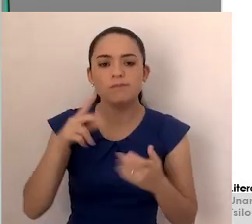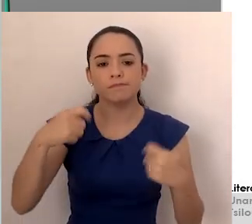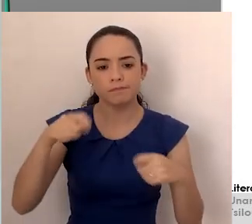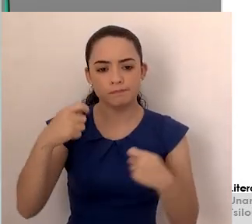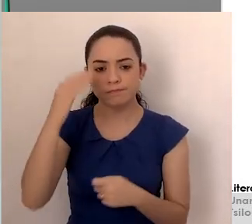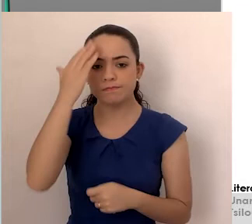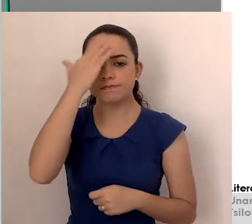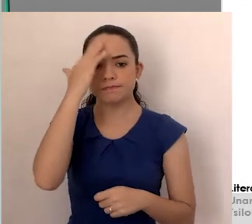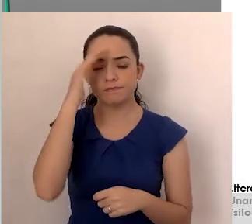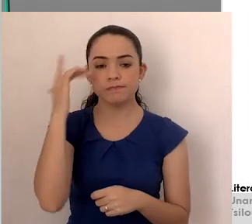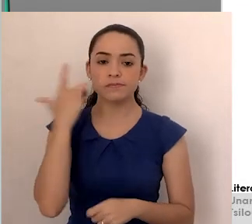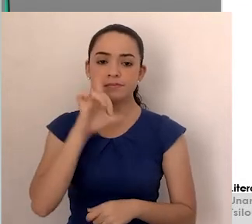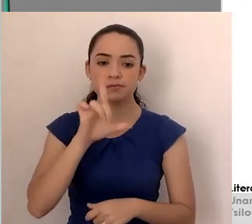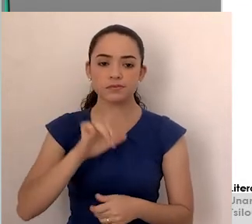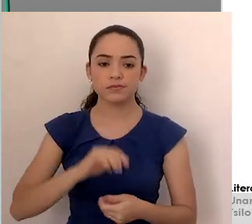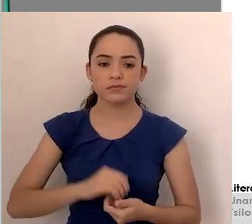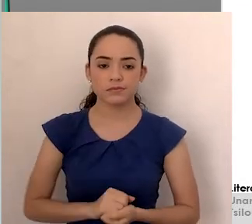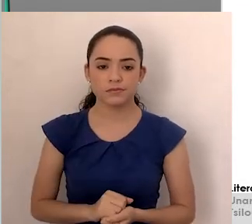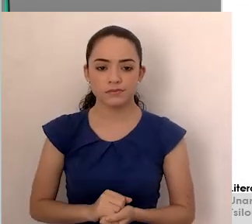compõem.